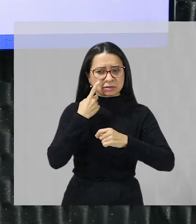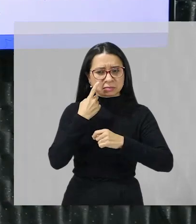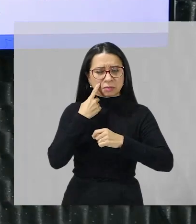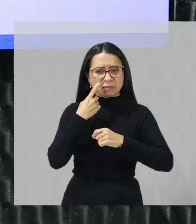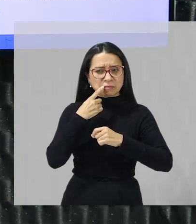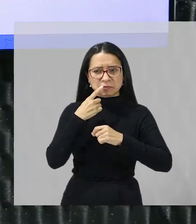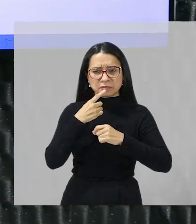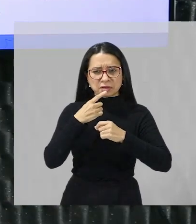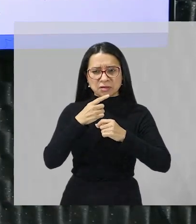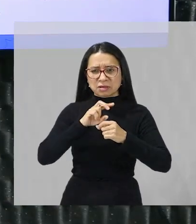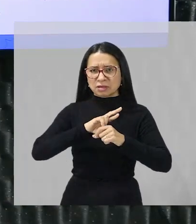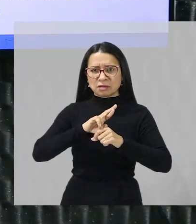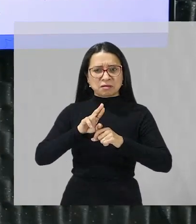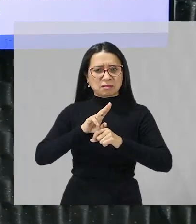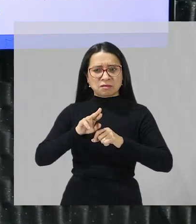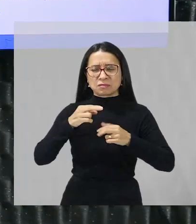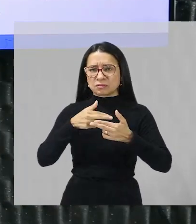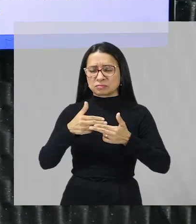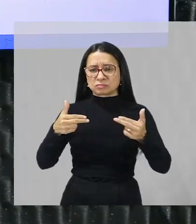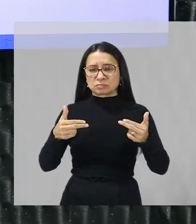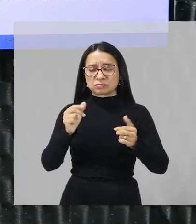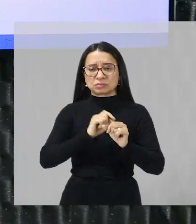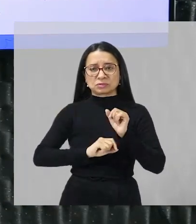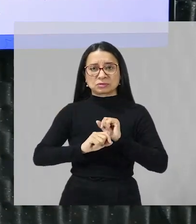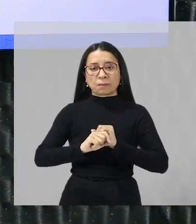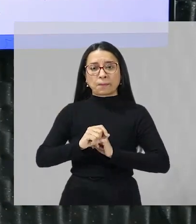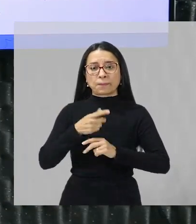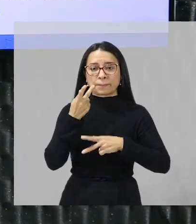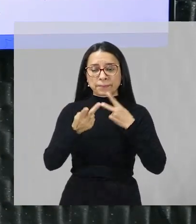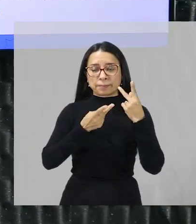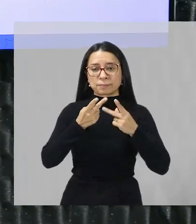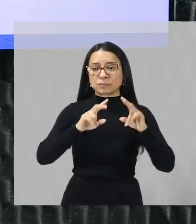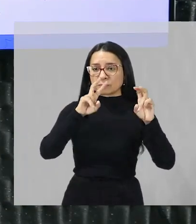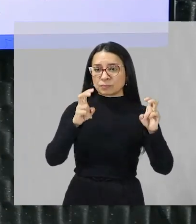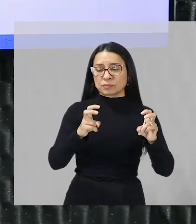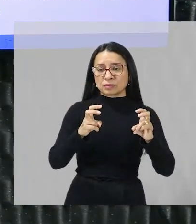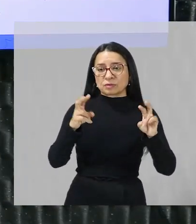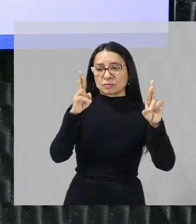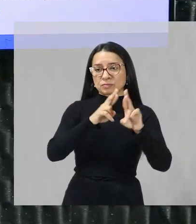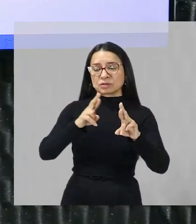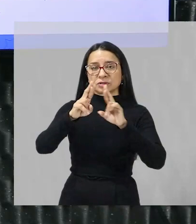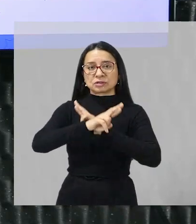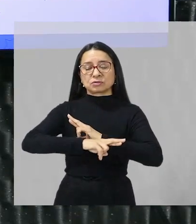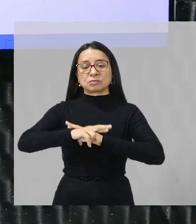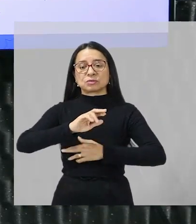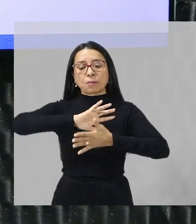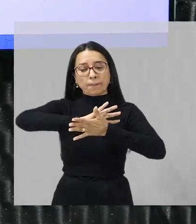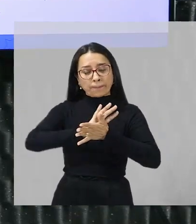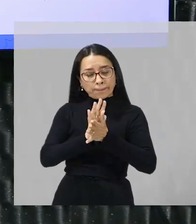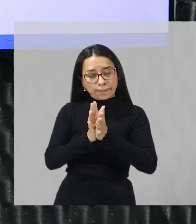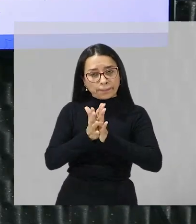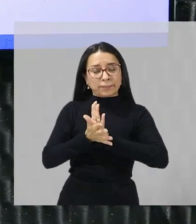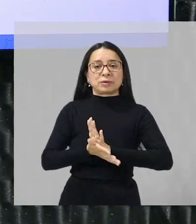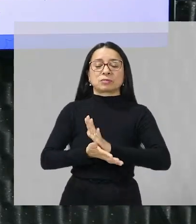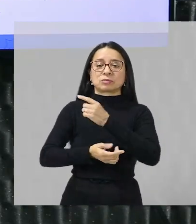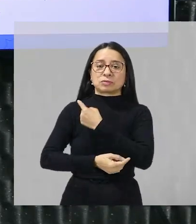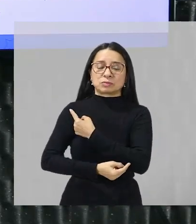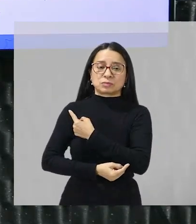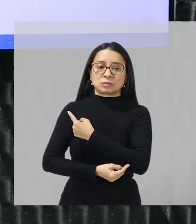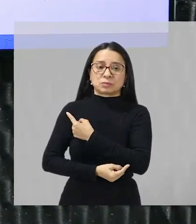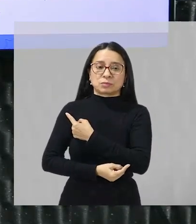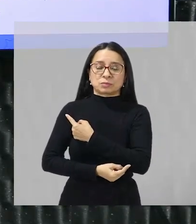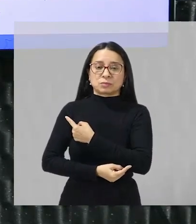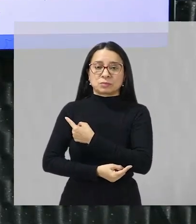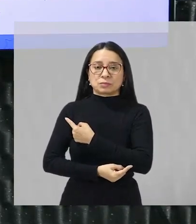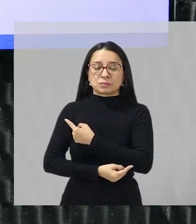grifa masculinidade, feminilidade, construção histórica e cultural. Então a ideia do masculino e do feminino é uma